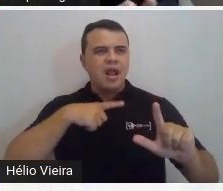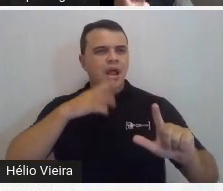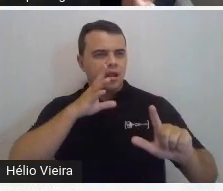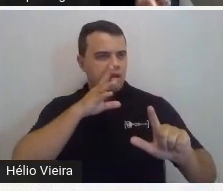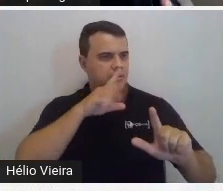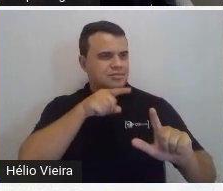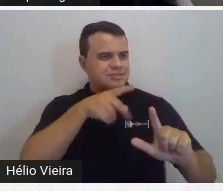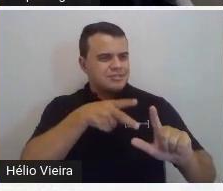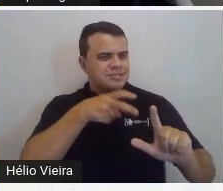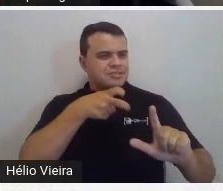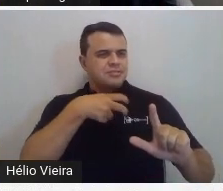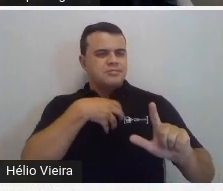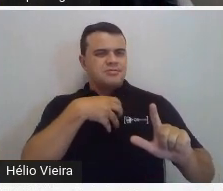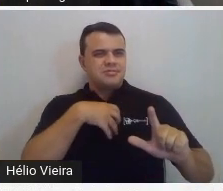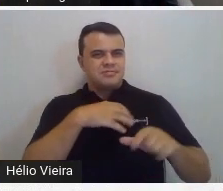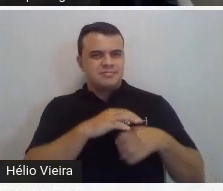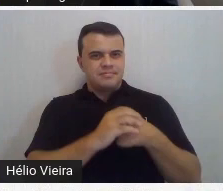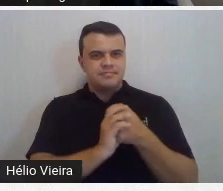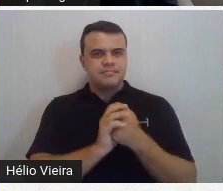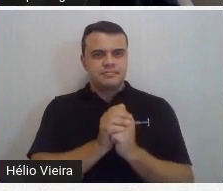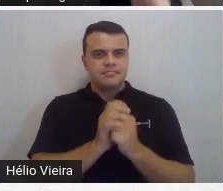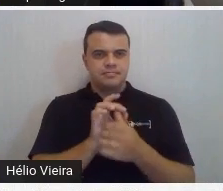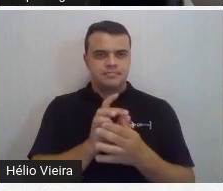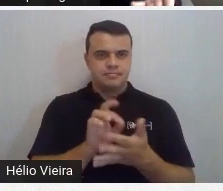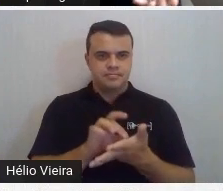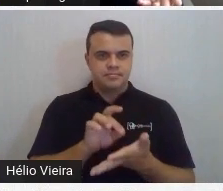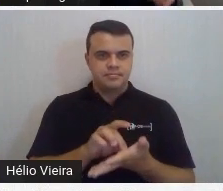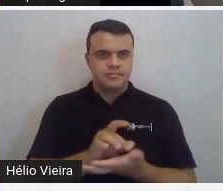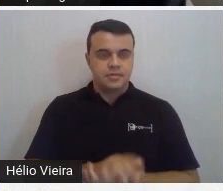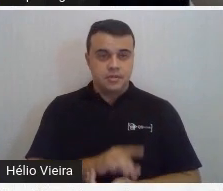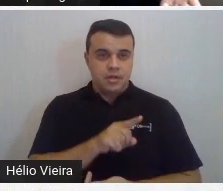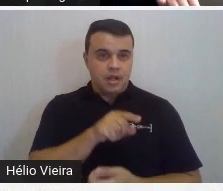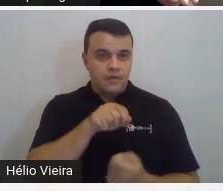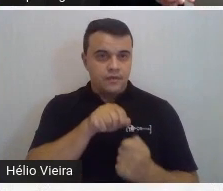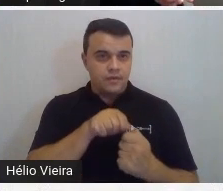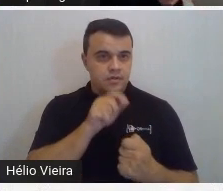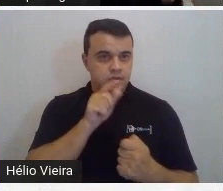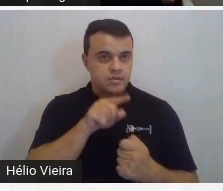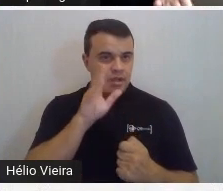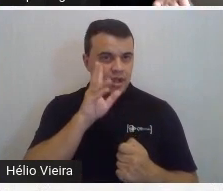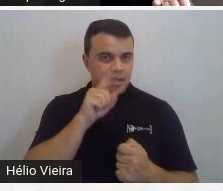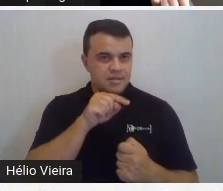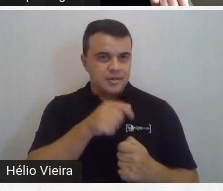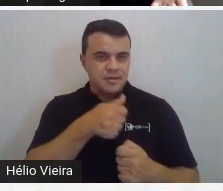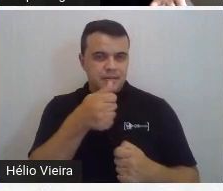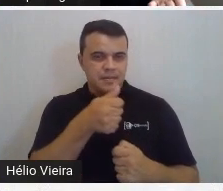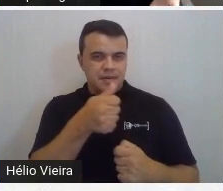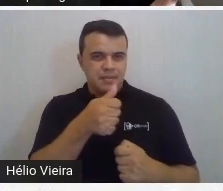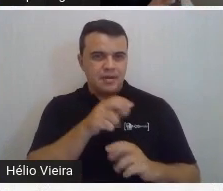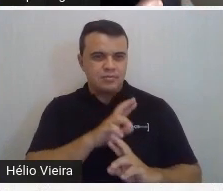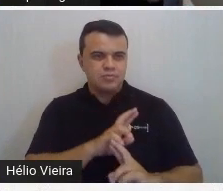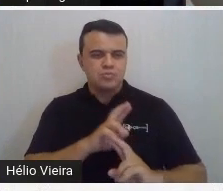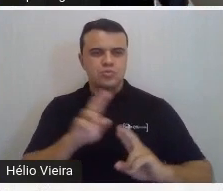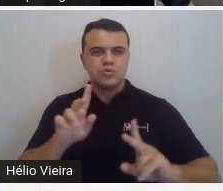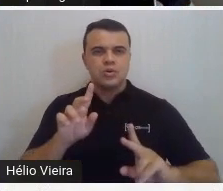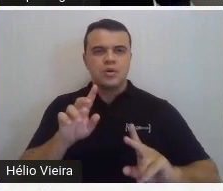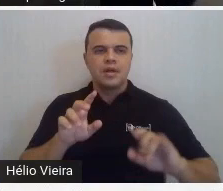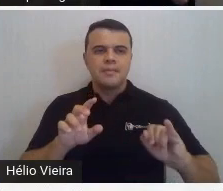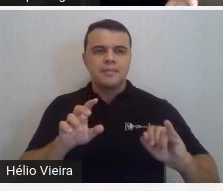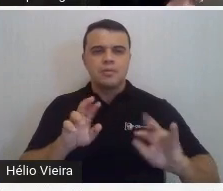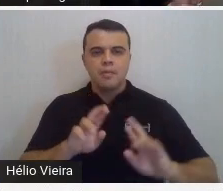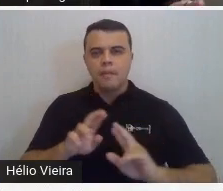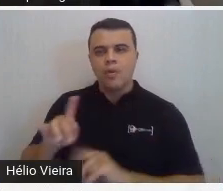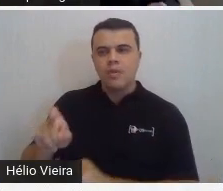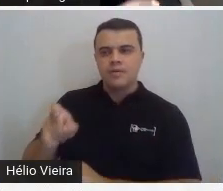gente sente essa angústia do artista. Ele mesmo considera essa obra sua primeira ruptura com o impressionismo. Então